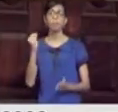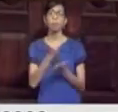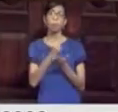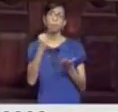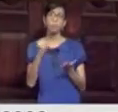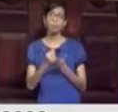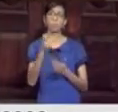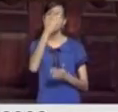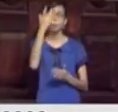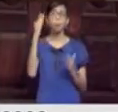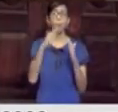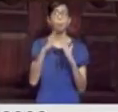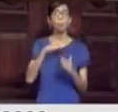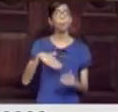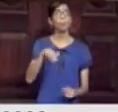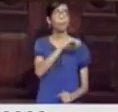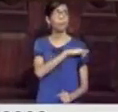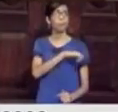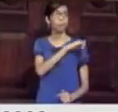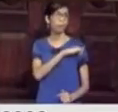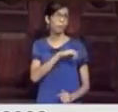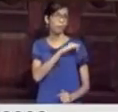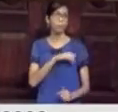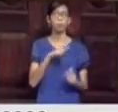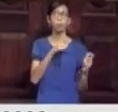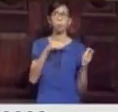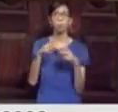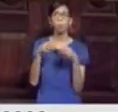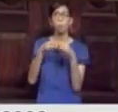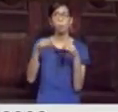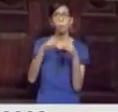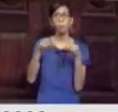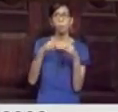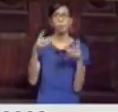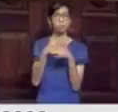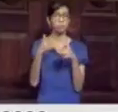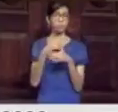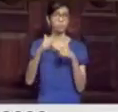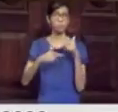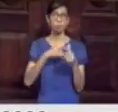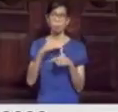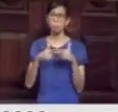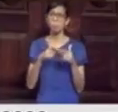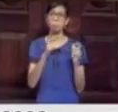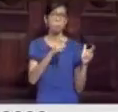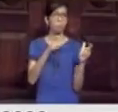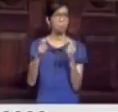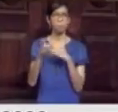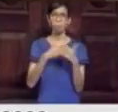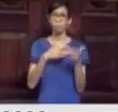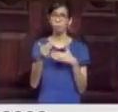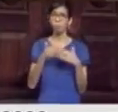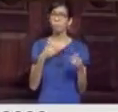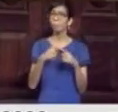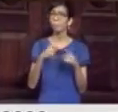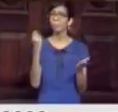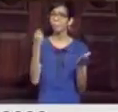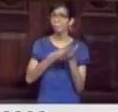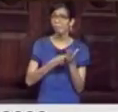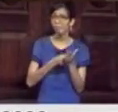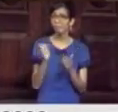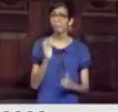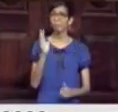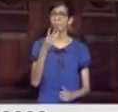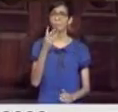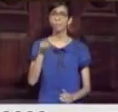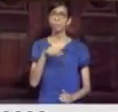morador da cidade do Rio de Janeiro, que mora na Zona Sul, que mora mais próximo do centro da cidade, ou em qualquer canto da cidade, porque o custo é R$ 3,80